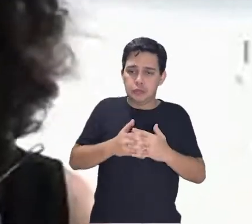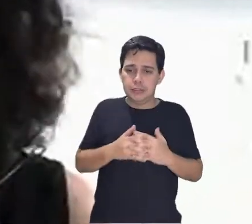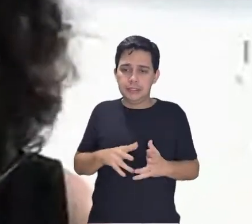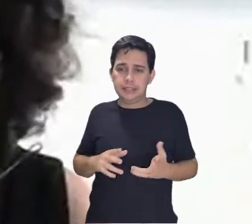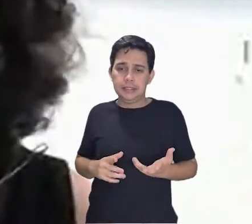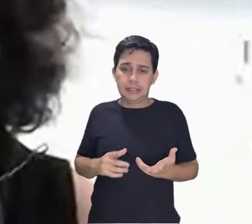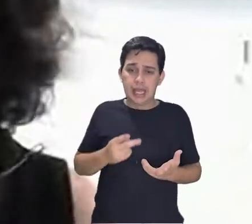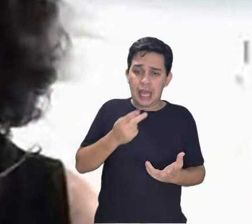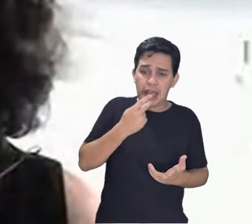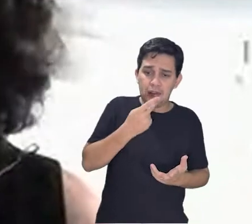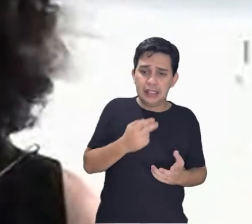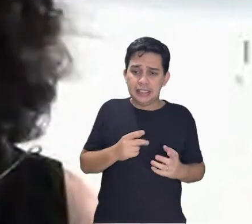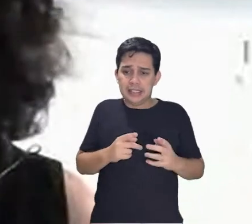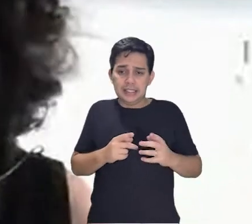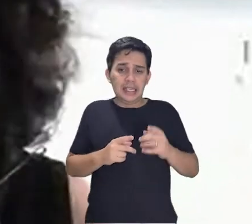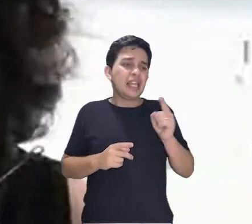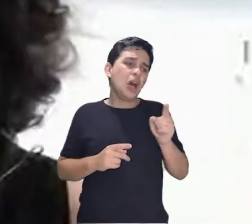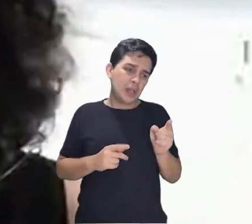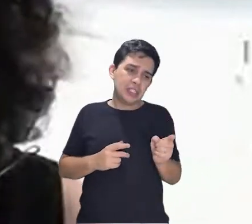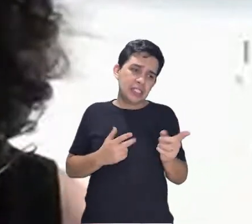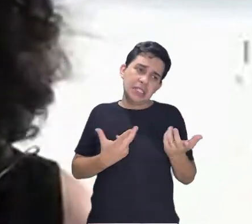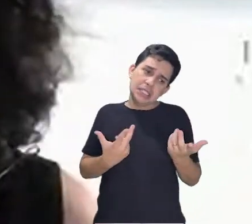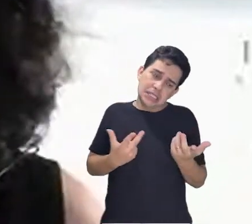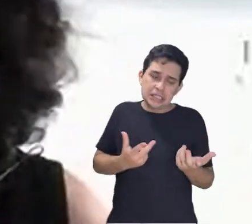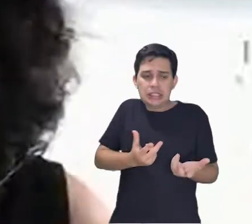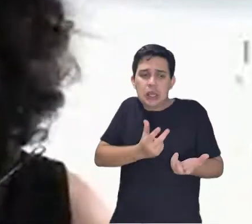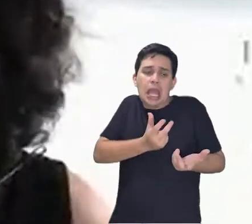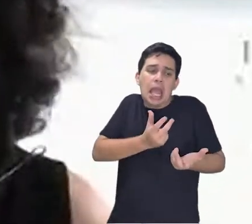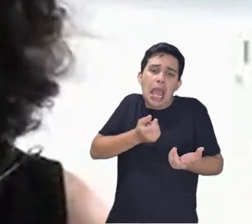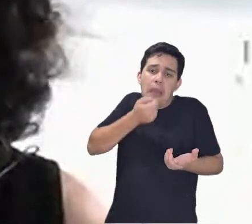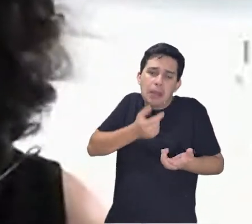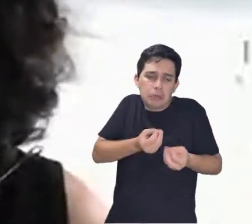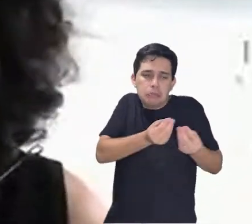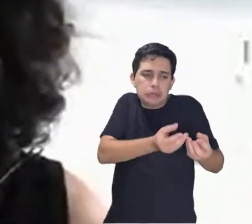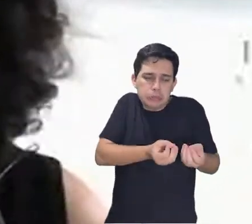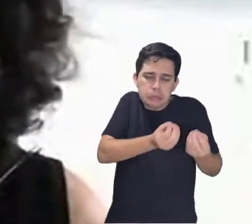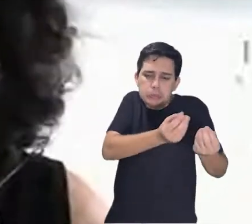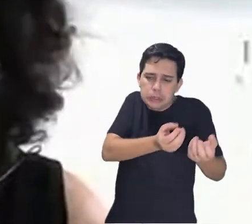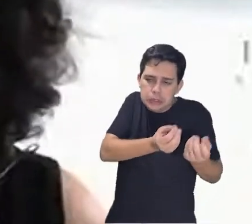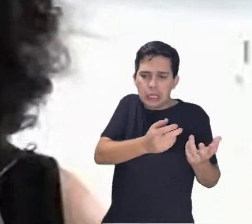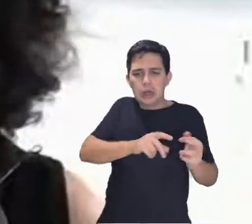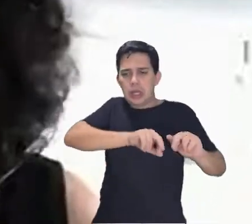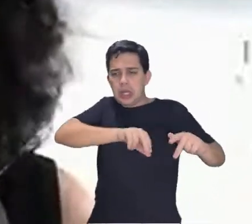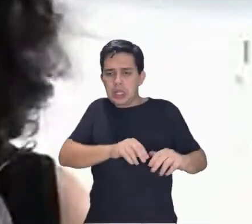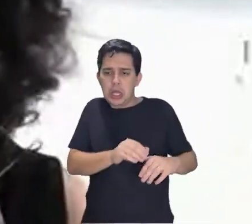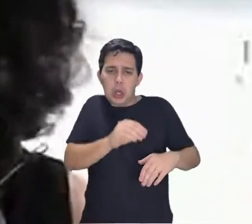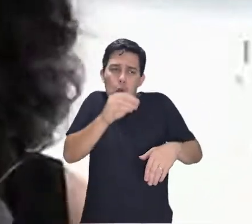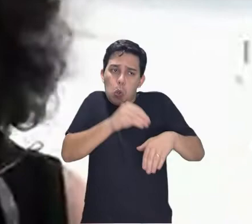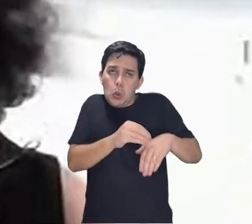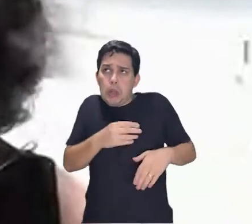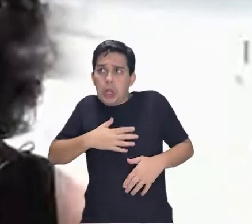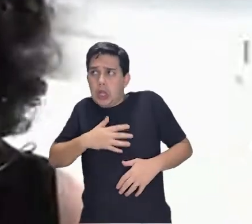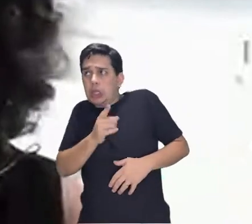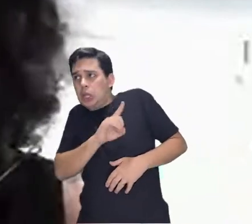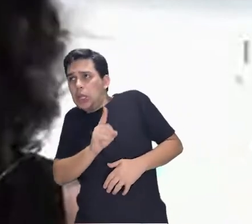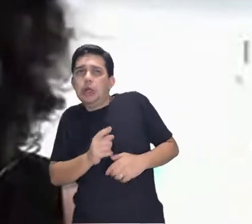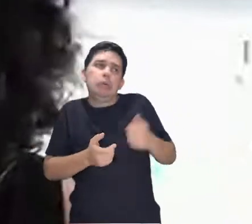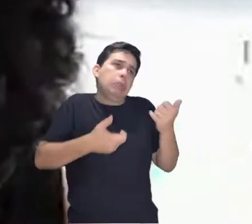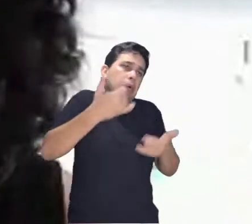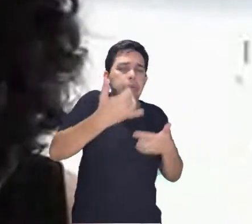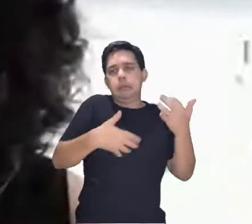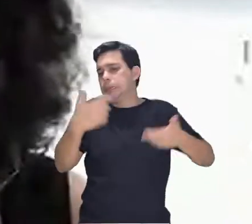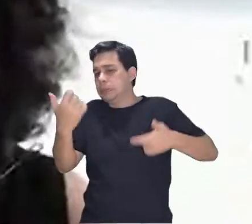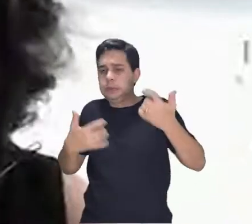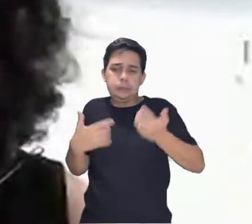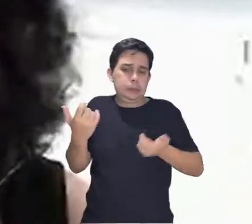isso, de fato, acabou prejudicando um atendimento eficaz à ofendida. De repente, se desde o início soubessem o que aconteceu para ela estar naquele estado,